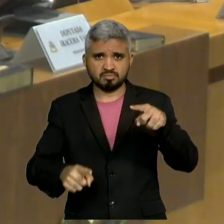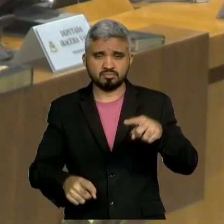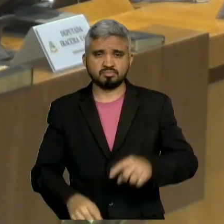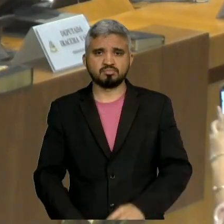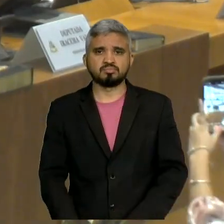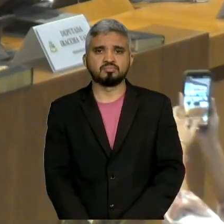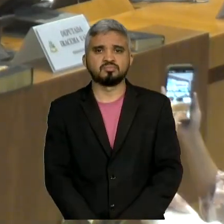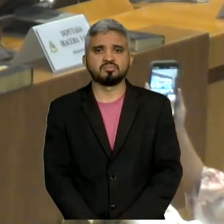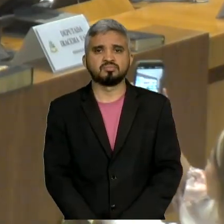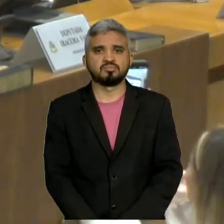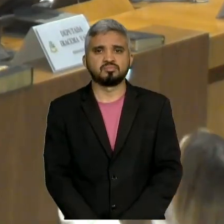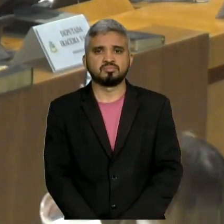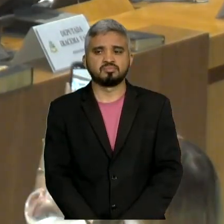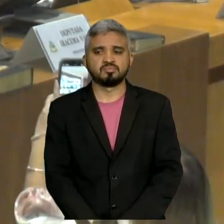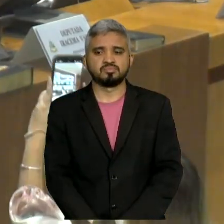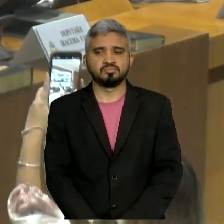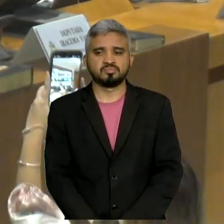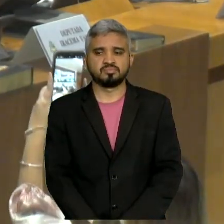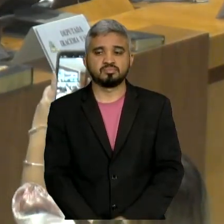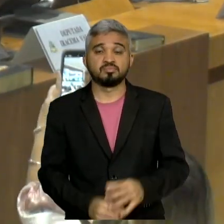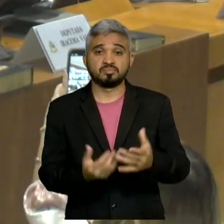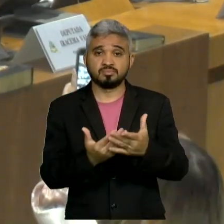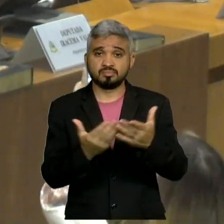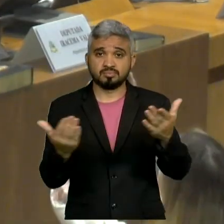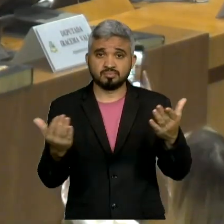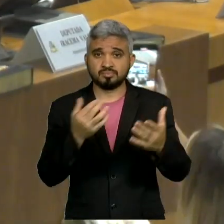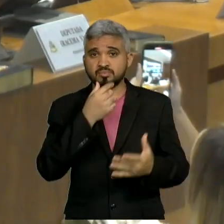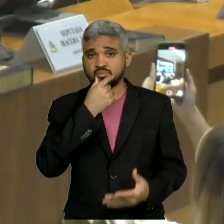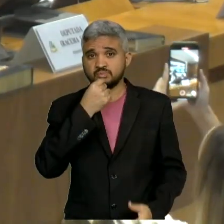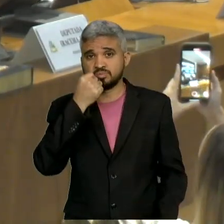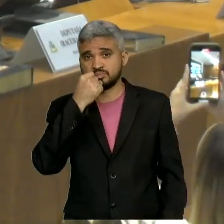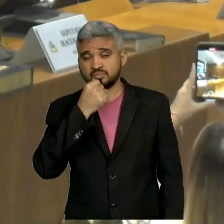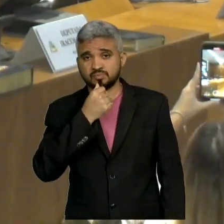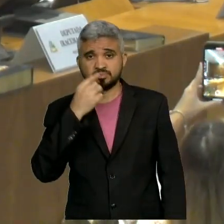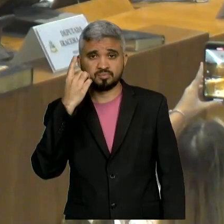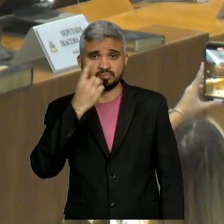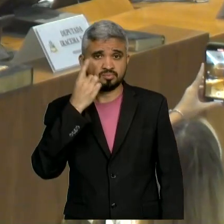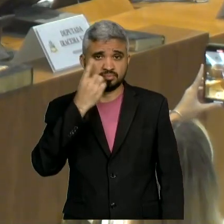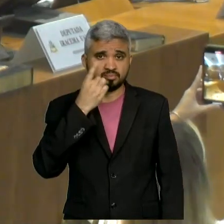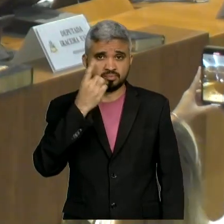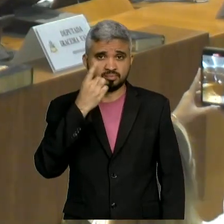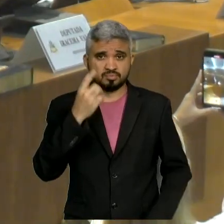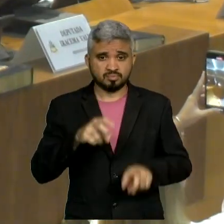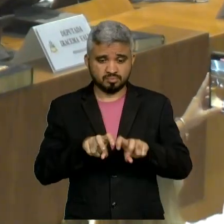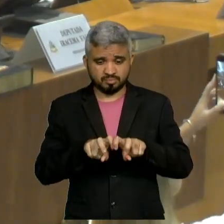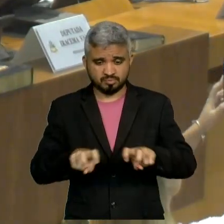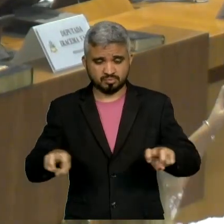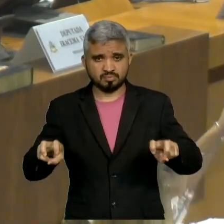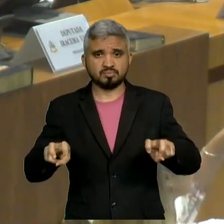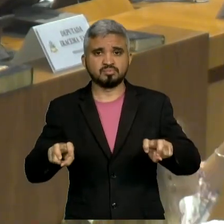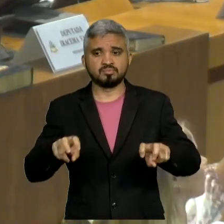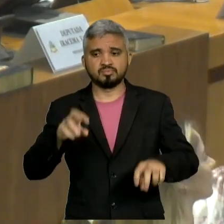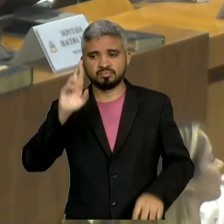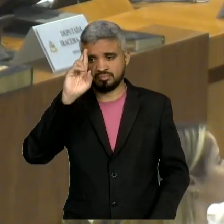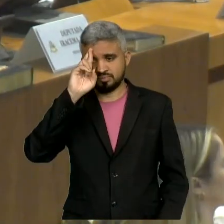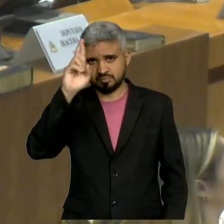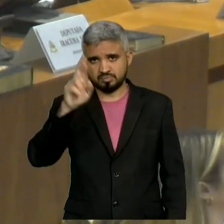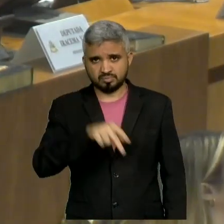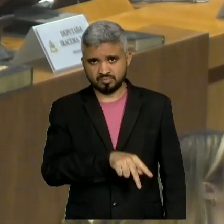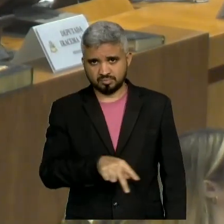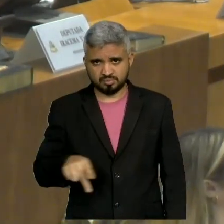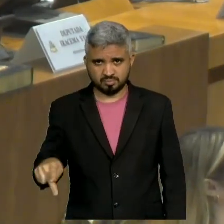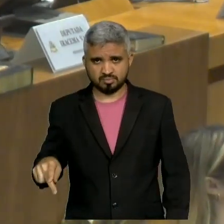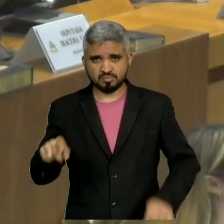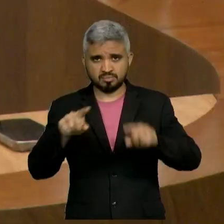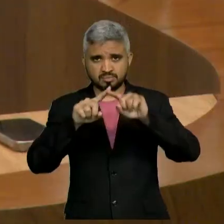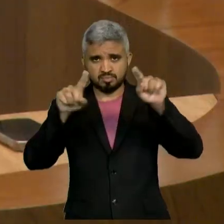Senhoras e senhores, deputados, imprensa, mesa diretora, senhor presidente, funcionários dessa